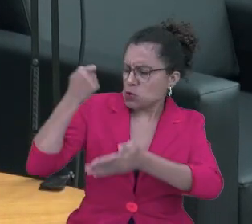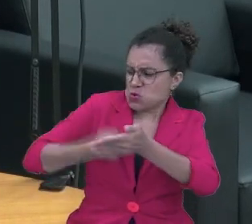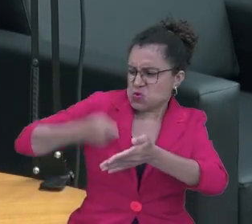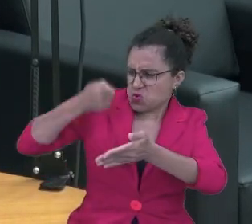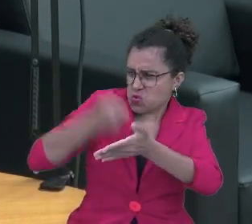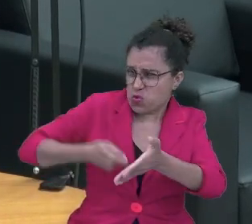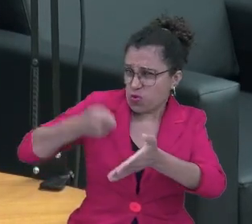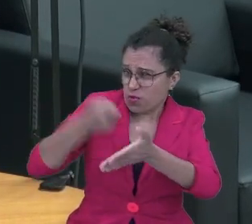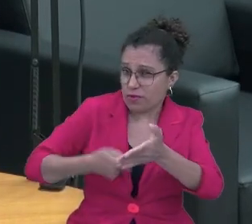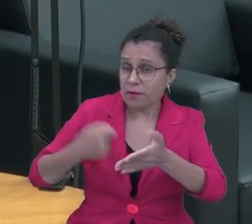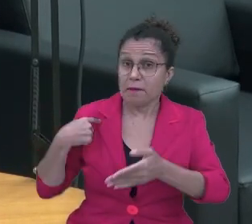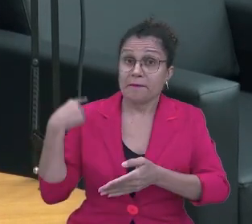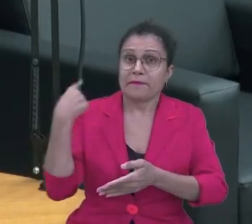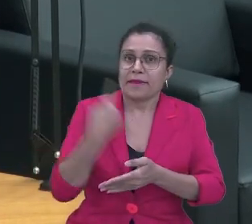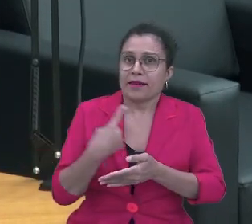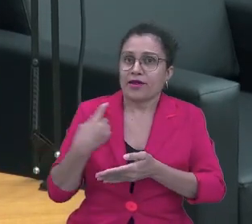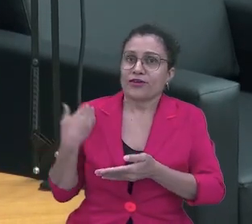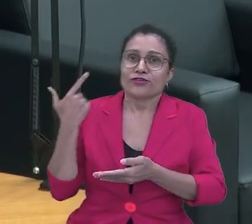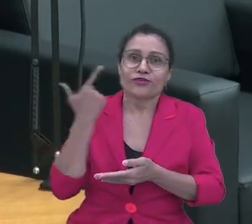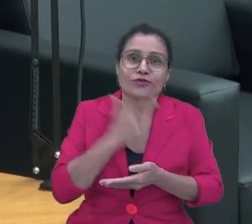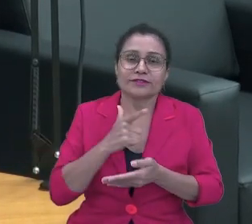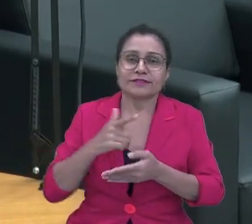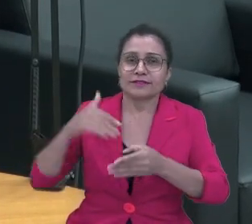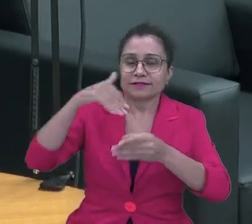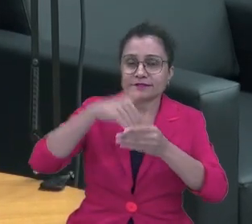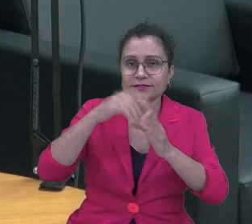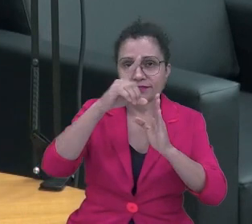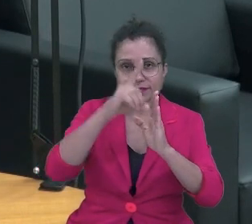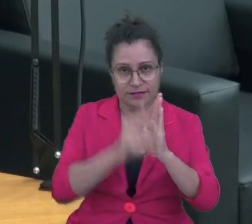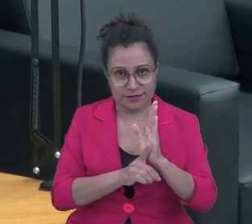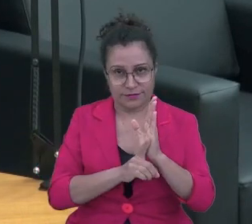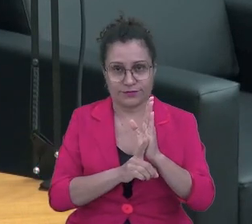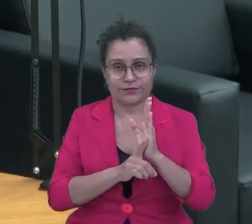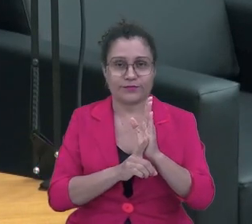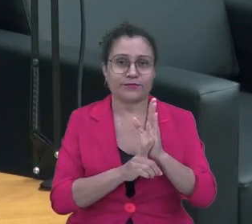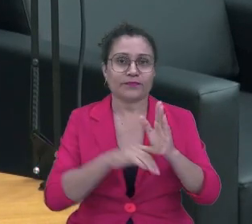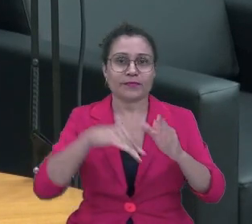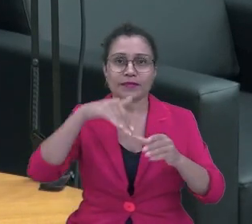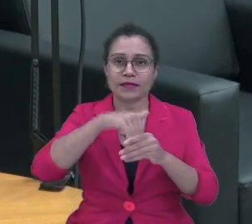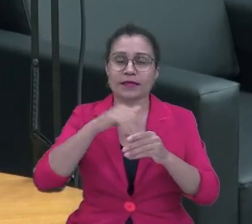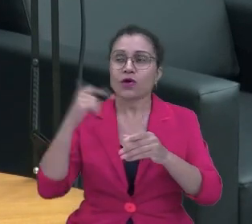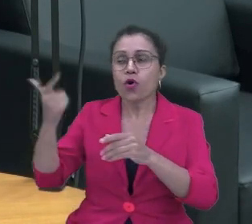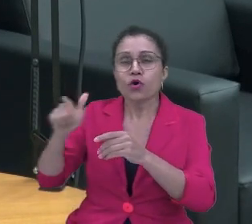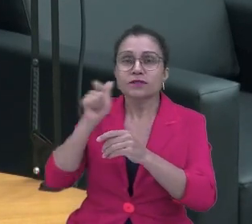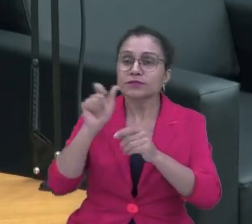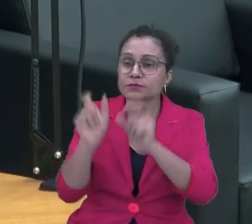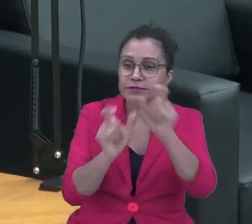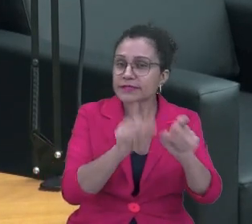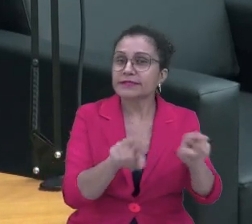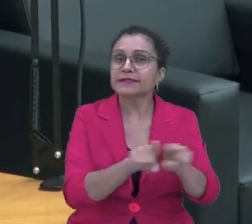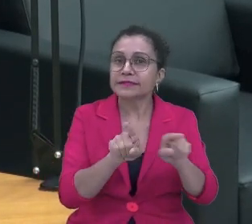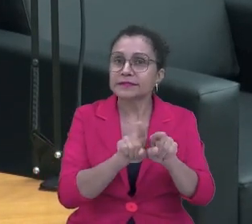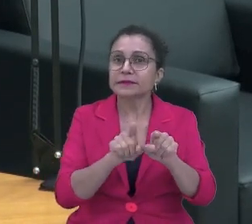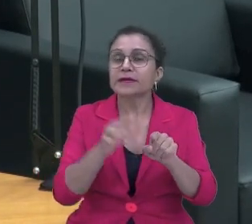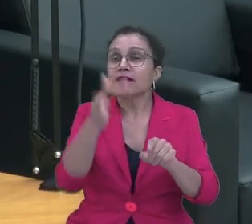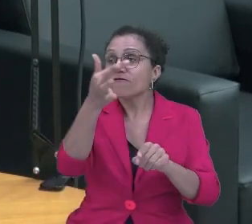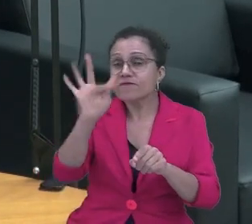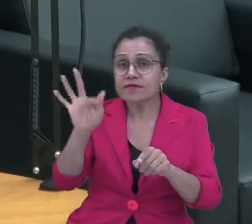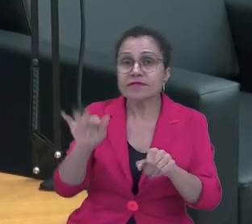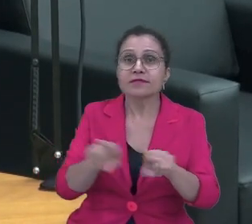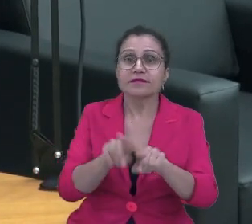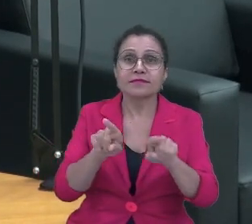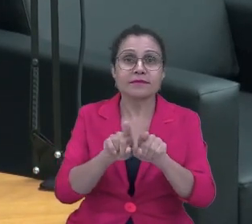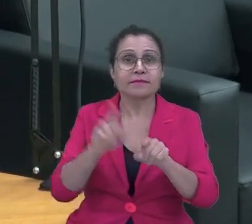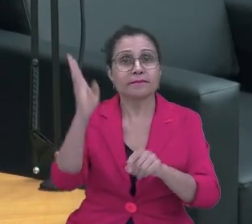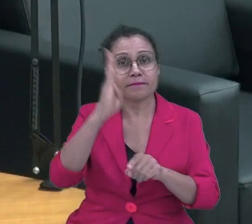arduamente, né, para nós, para que a gente pudesse ter direito ao voto, se organizou para tudo isso, para que outras mulheres tivessem. Fiz a federação, né,